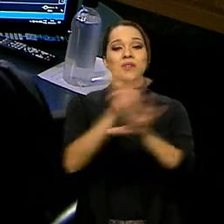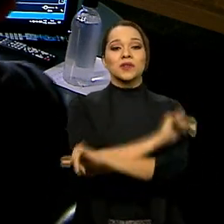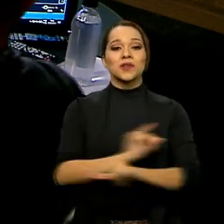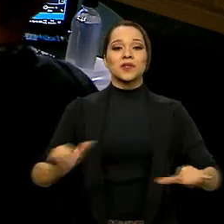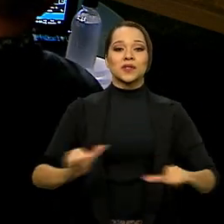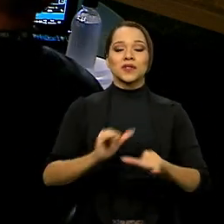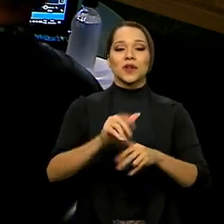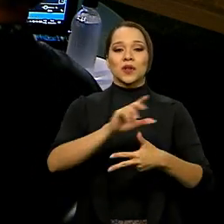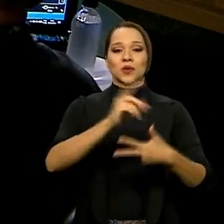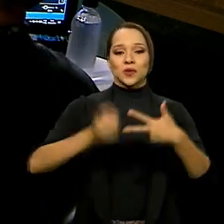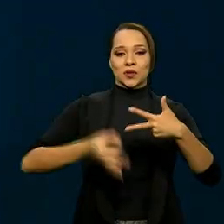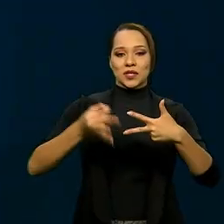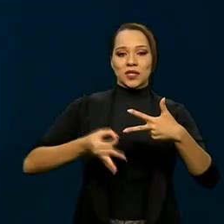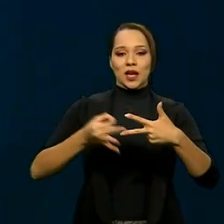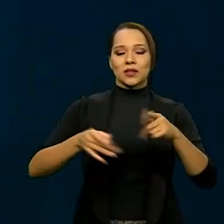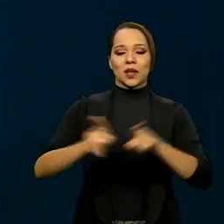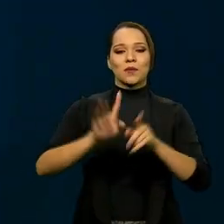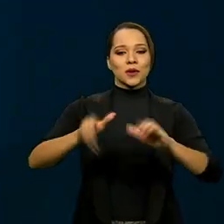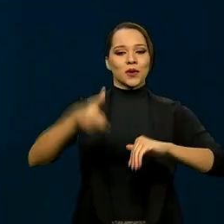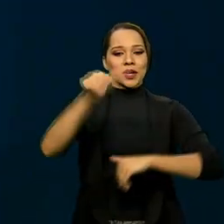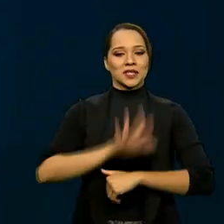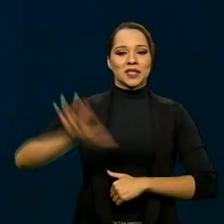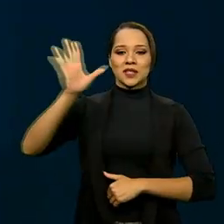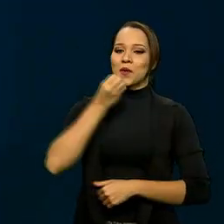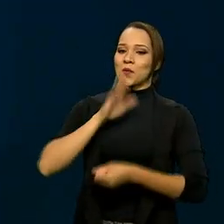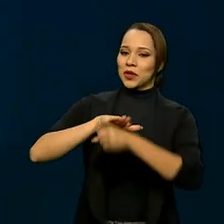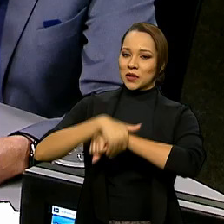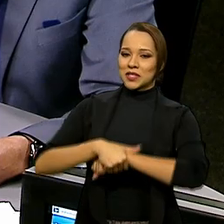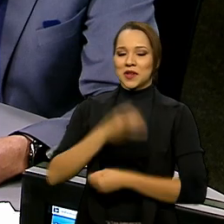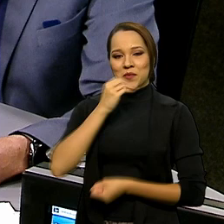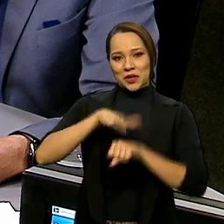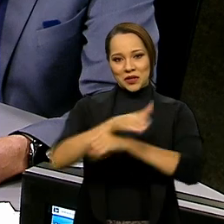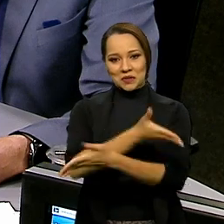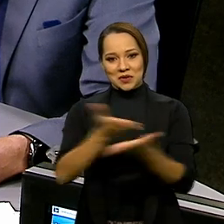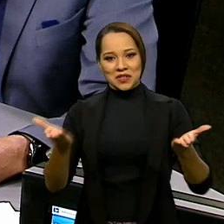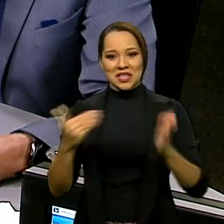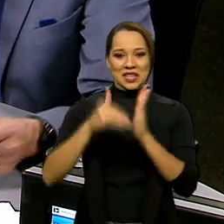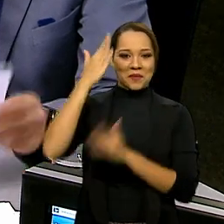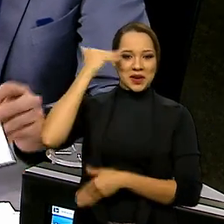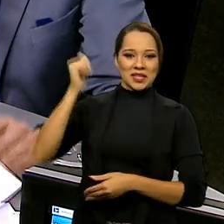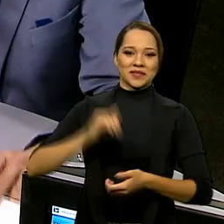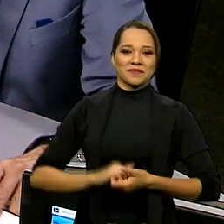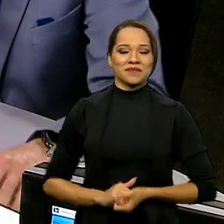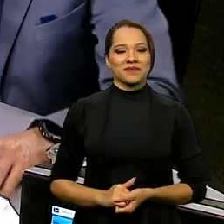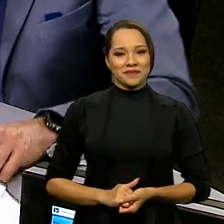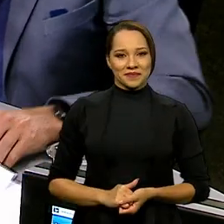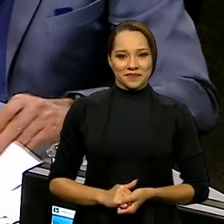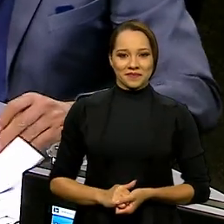notícias do Poder Judiciário e do Congresso Nacional. Boa noite. Boa noite para você e até amanhã.